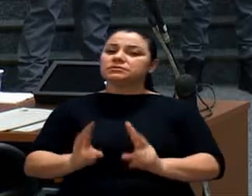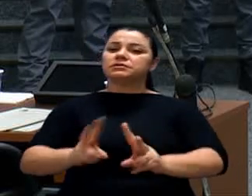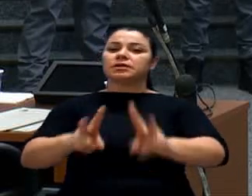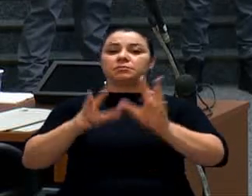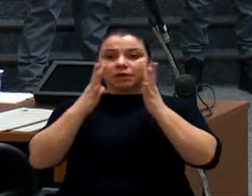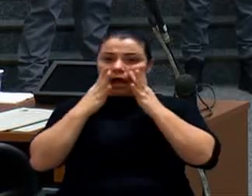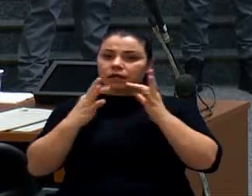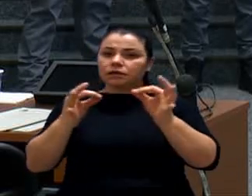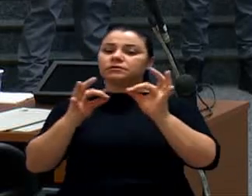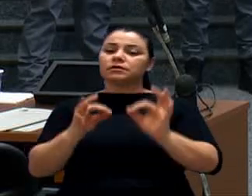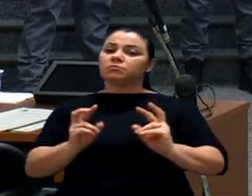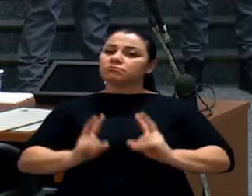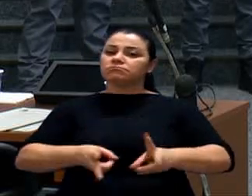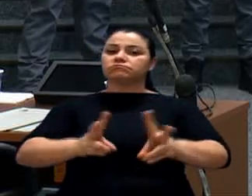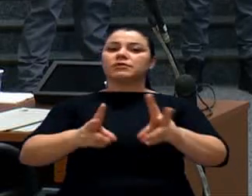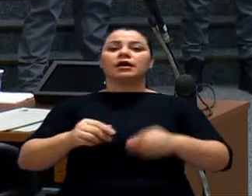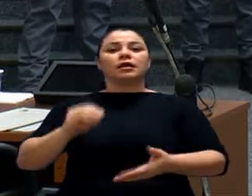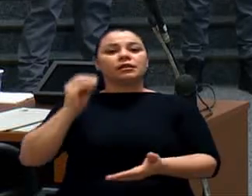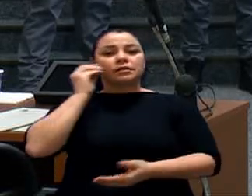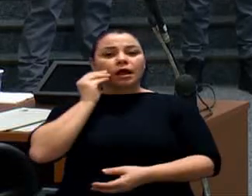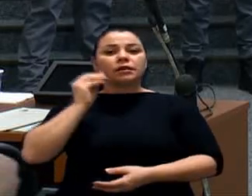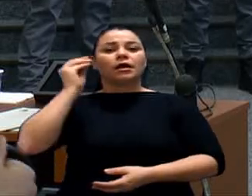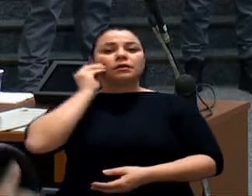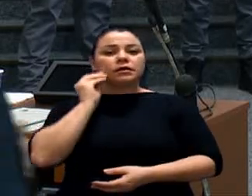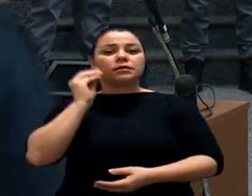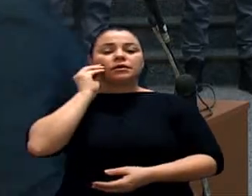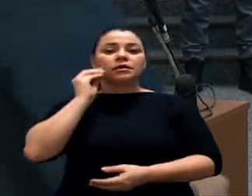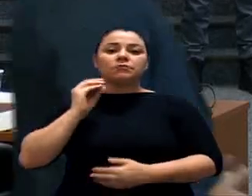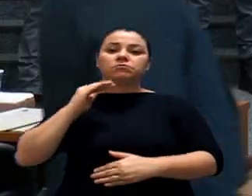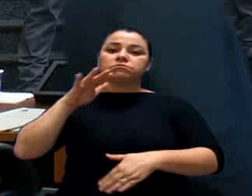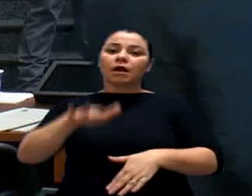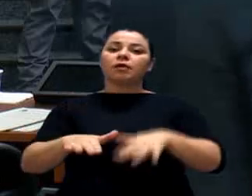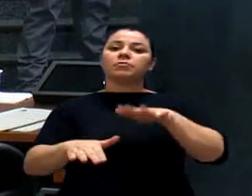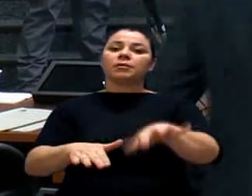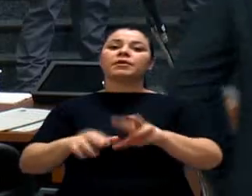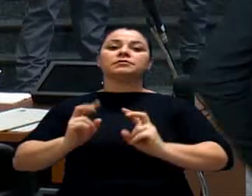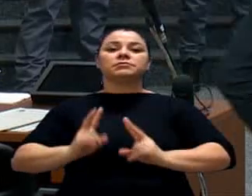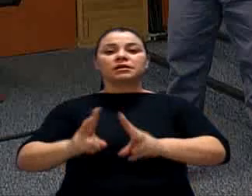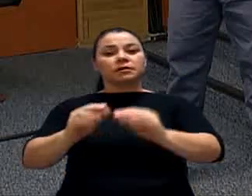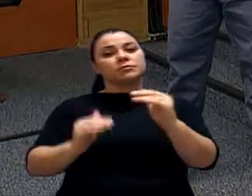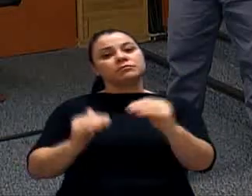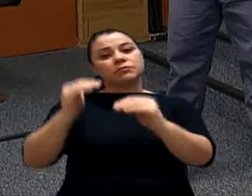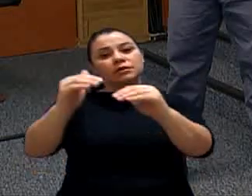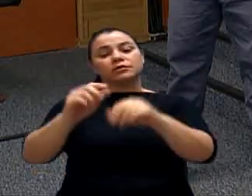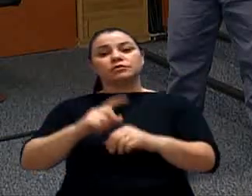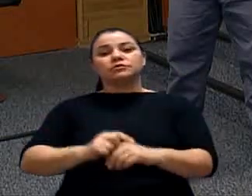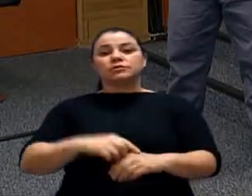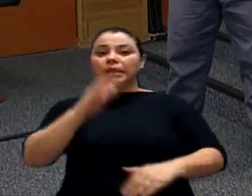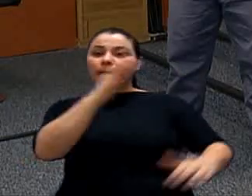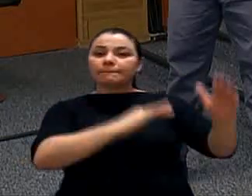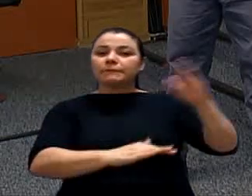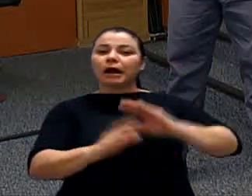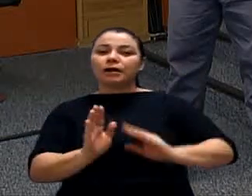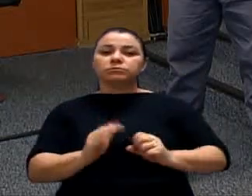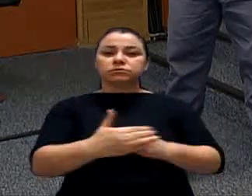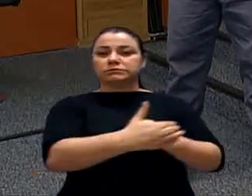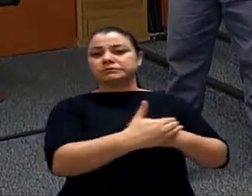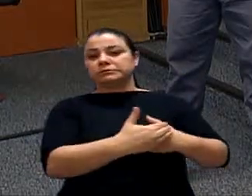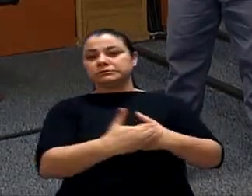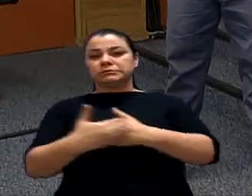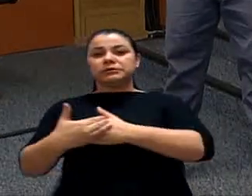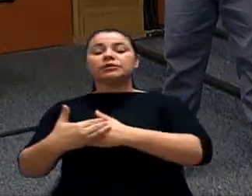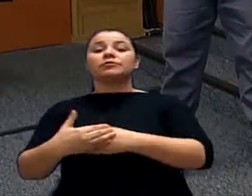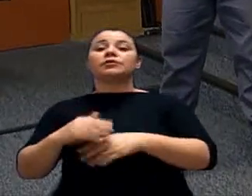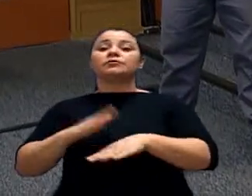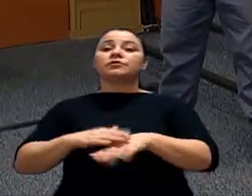muito atenta, sempre tentando dar um passo à frente da criminalidade, dos malfeitores. E vocês